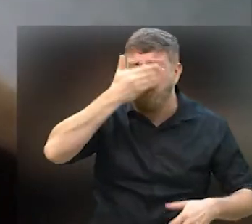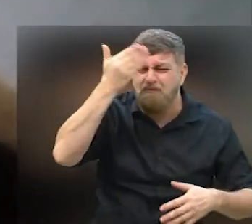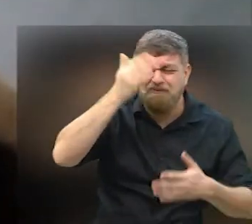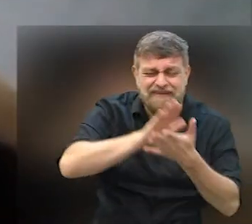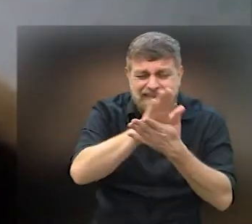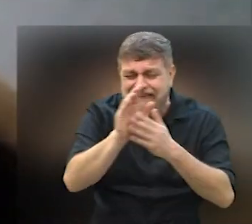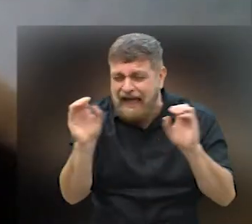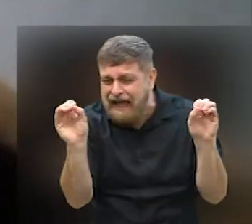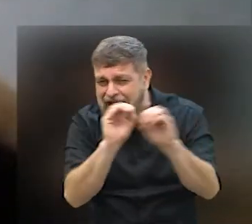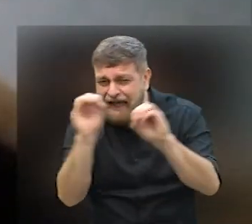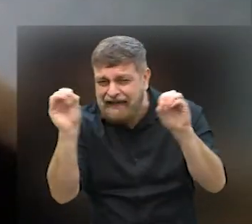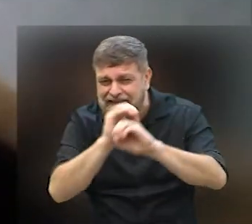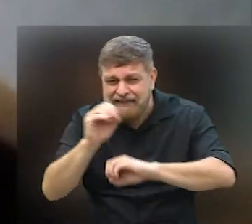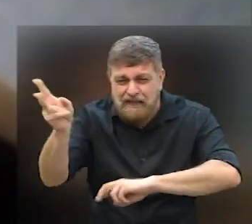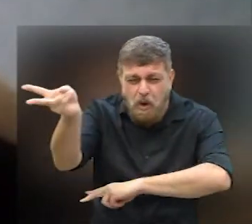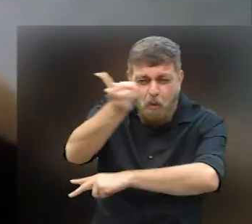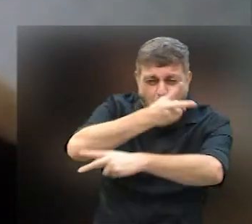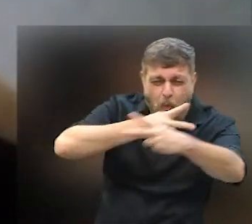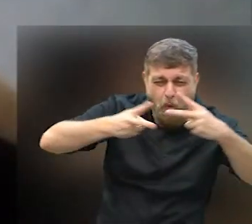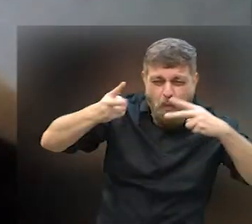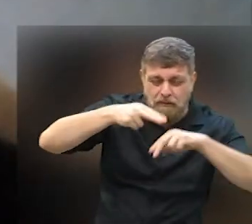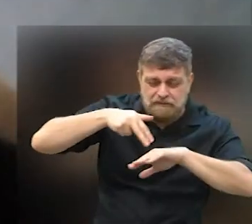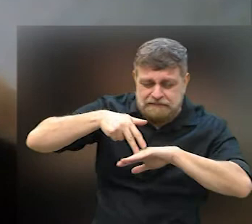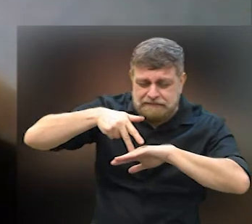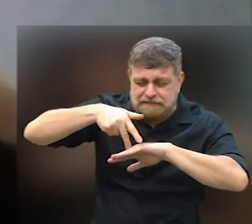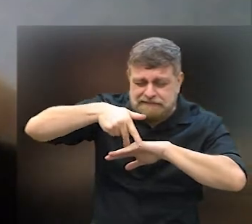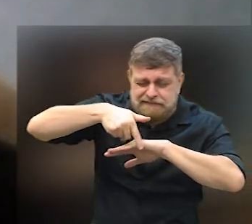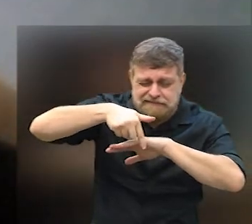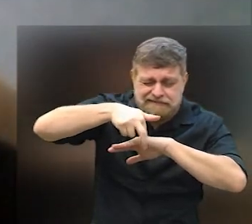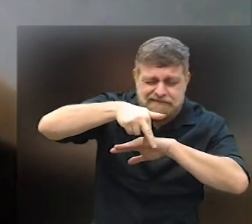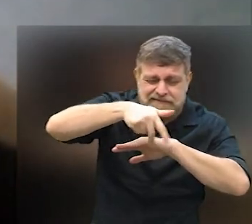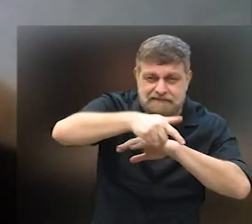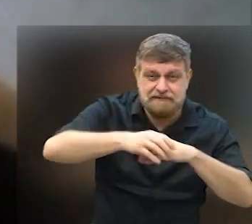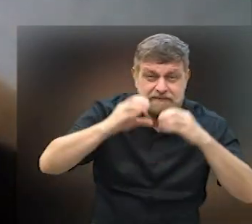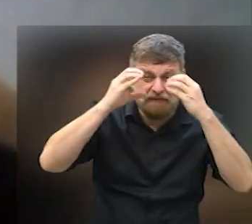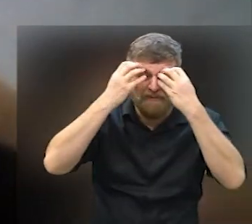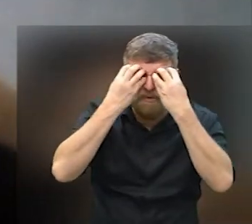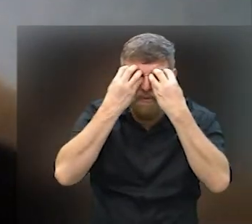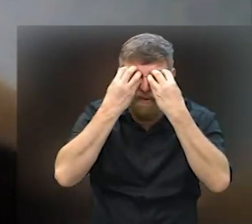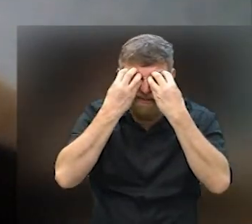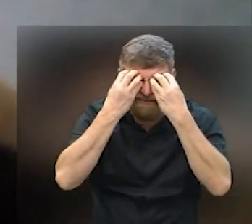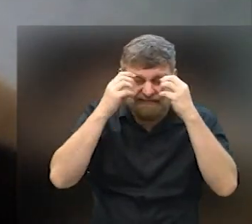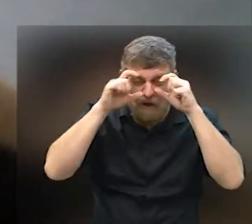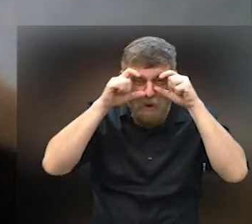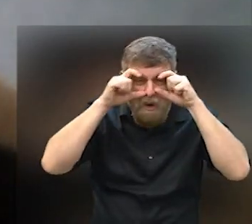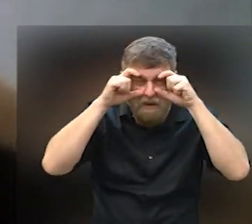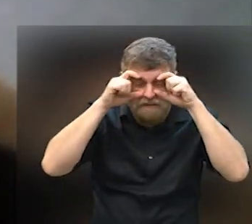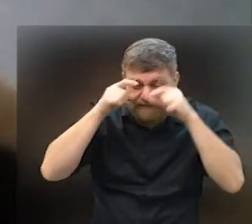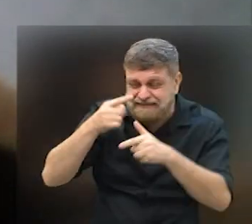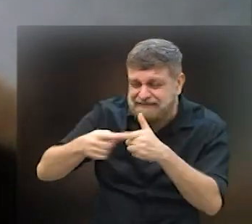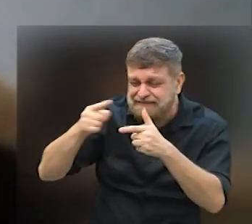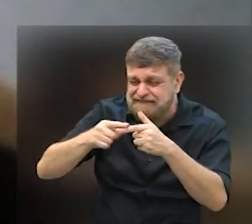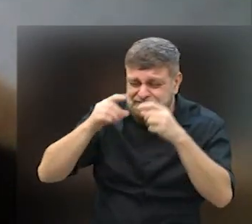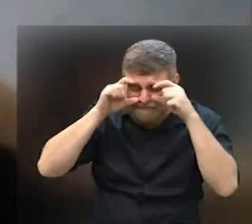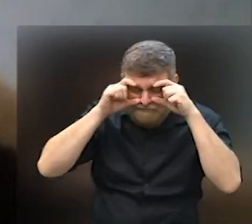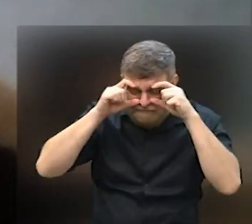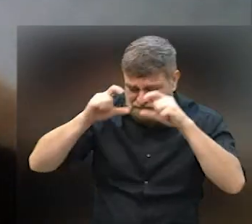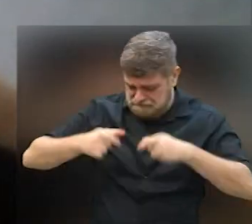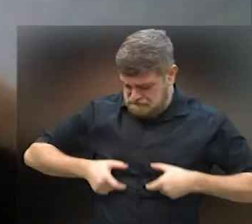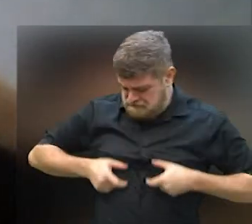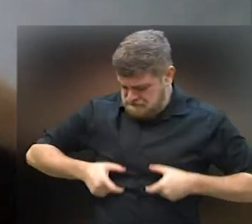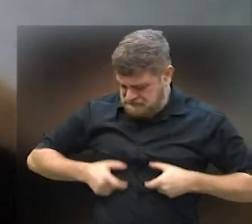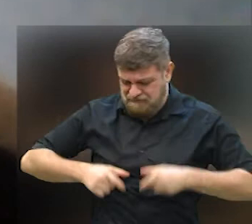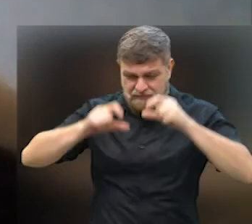nada. Tá. Na verdade, a gente mal consegue enxergar o próximo passo. E o meu óculos estava embaçando muito. Esse